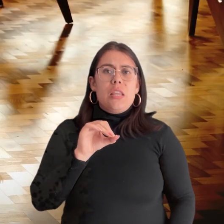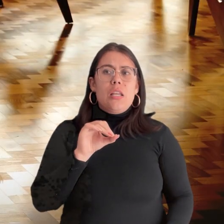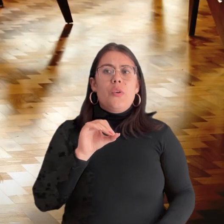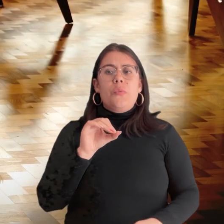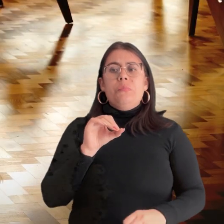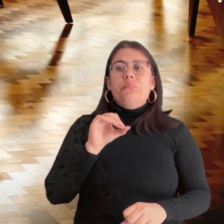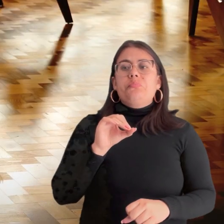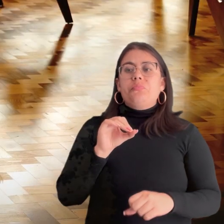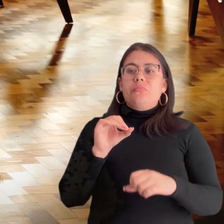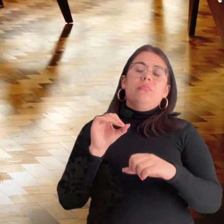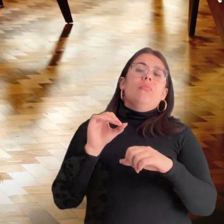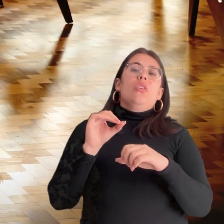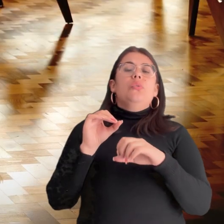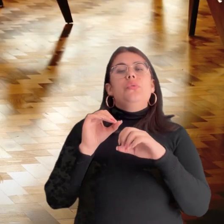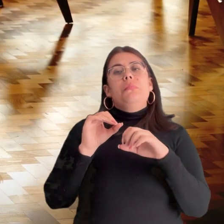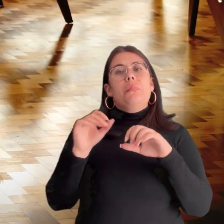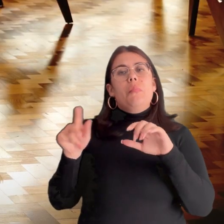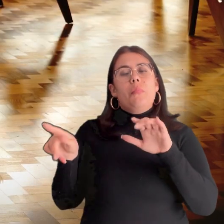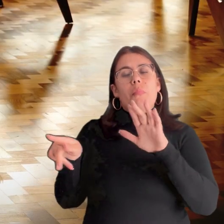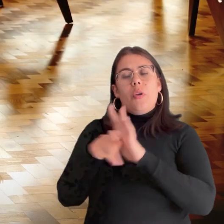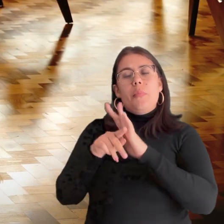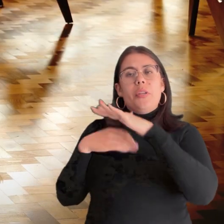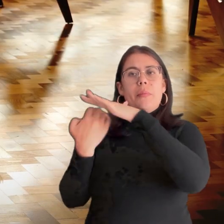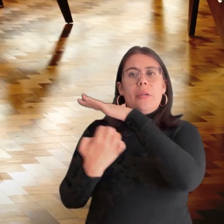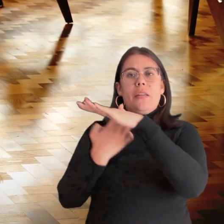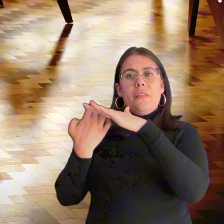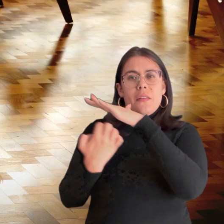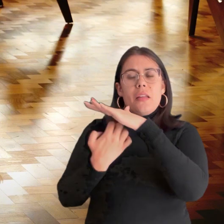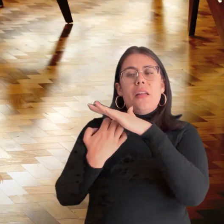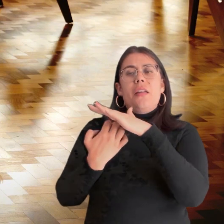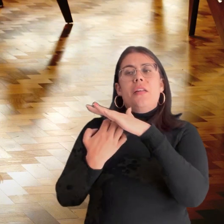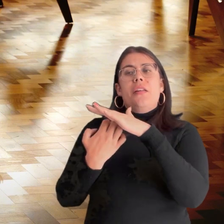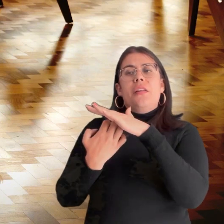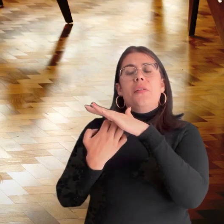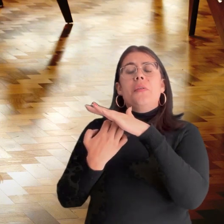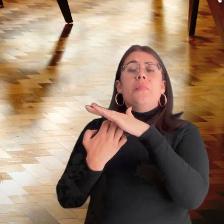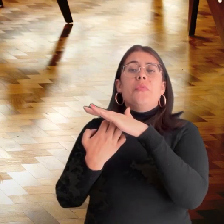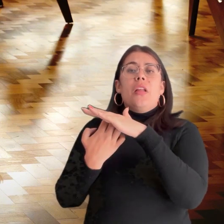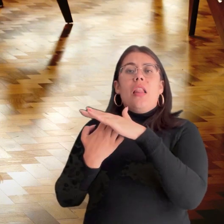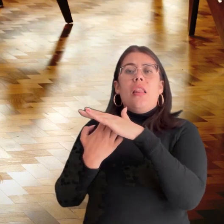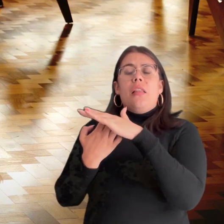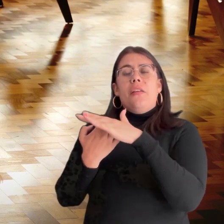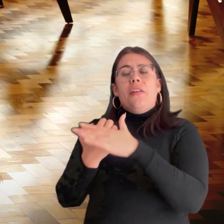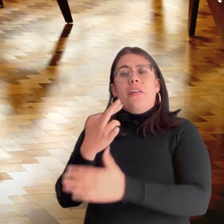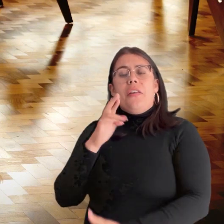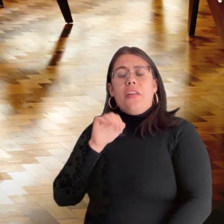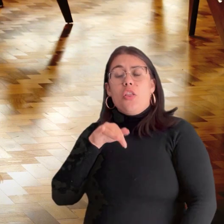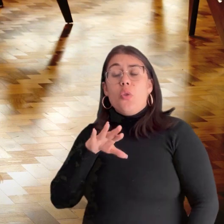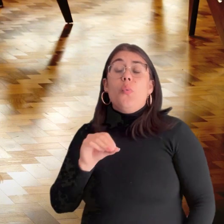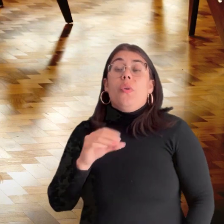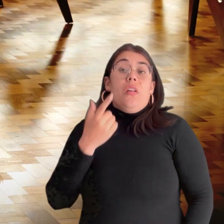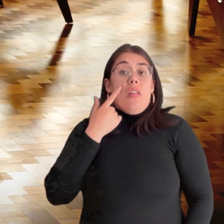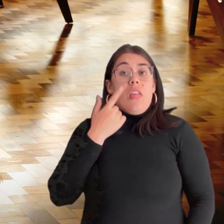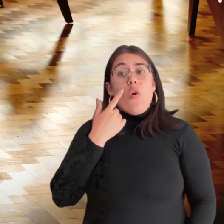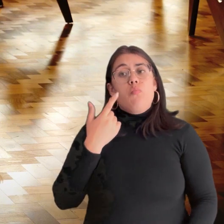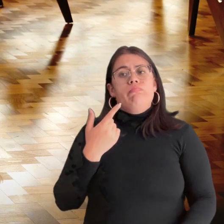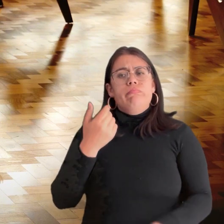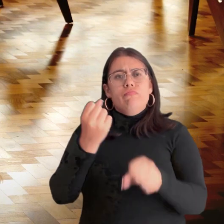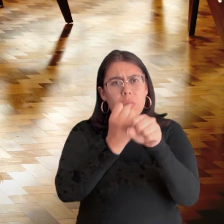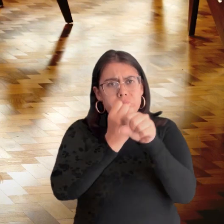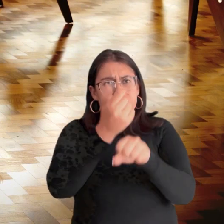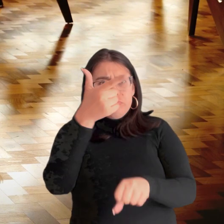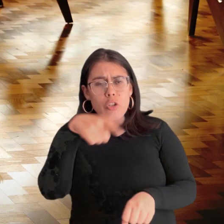eu propus a recuperação do projeto original, tanto do formato que o Rino